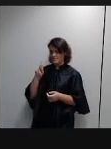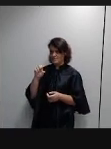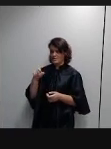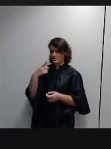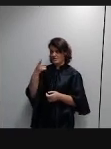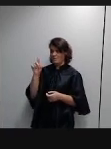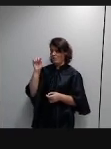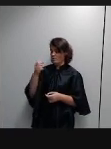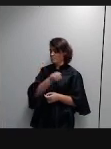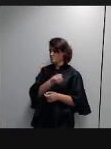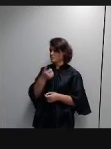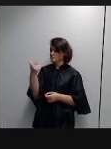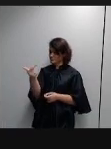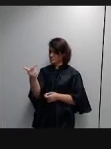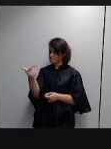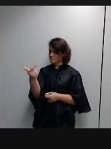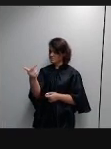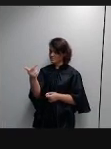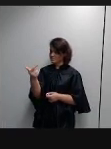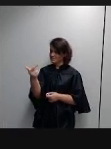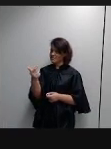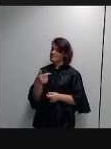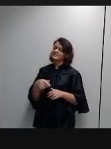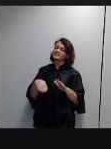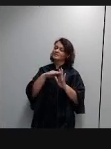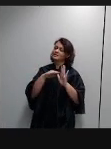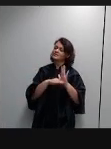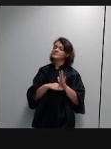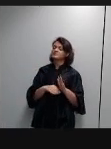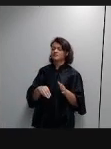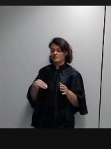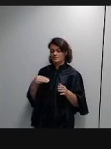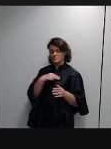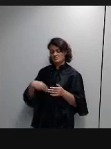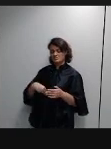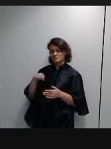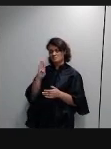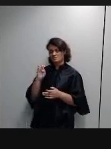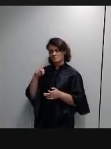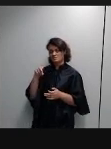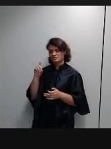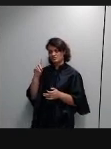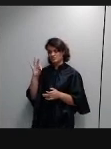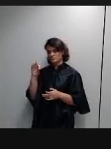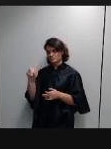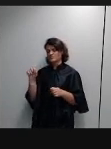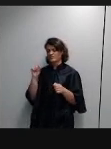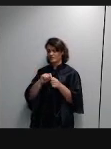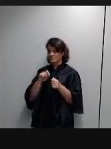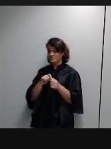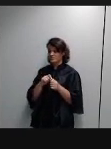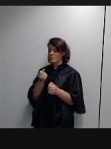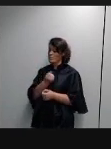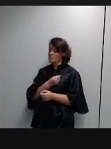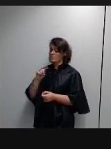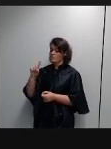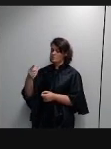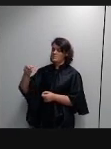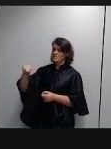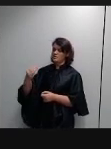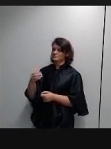é da lista do ministério edito recurso especial de número 1 milhão 379